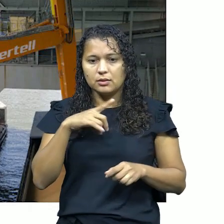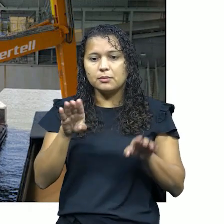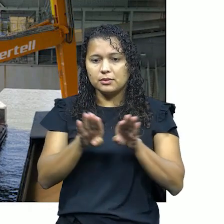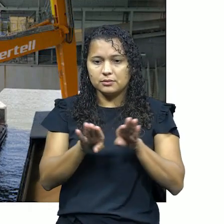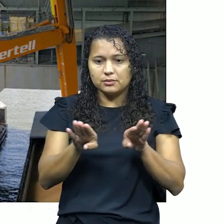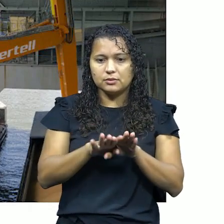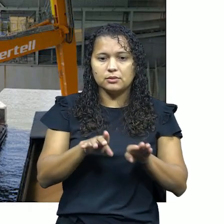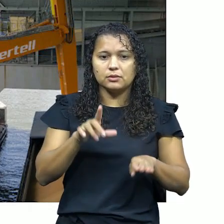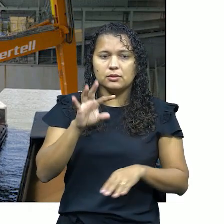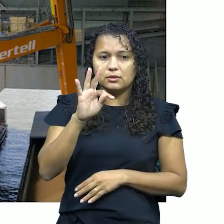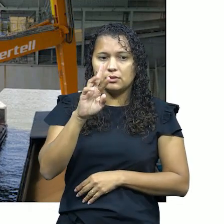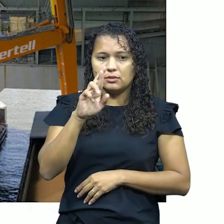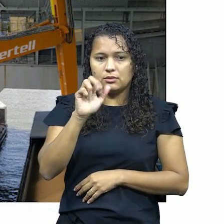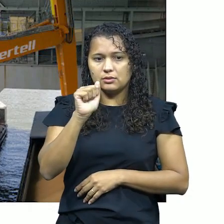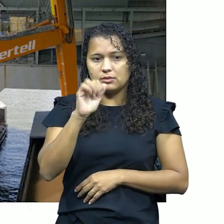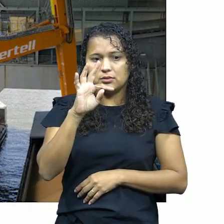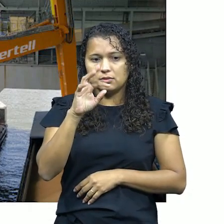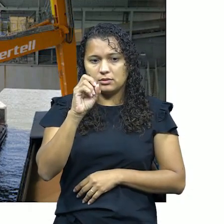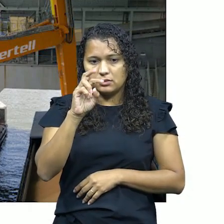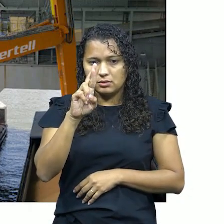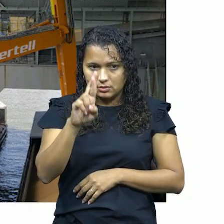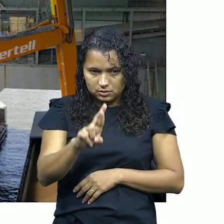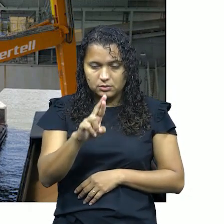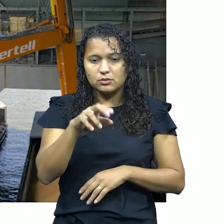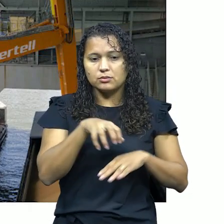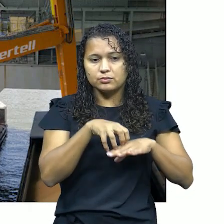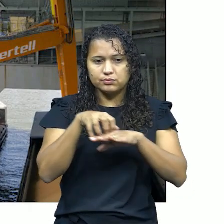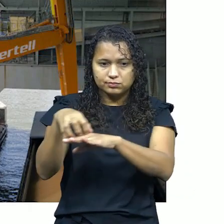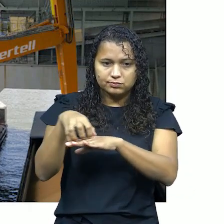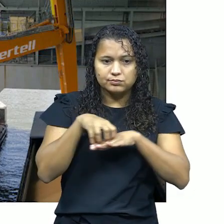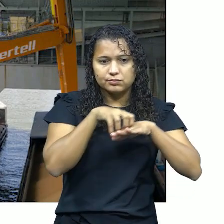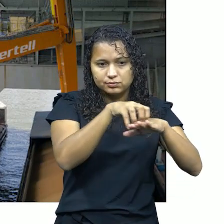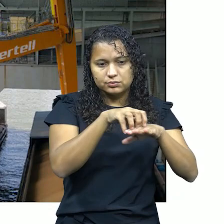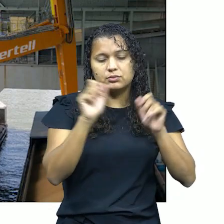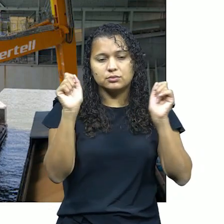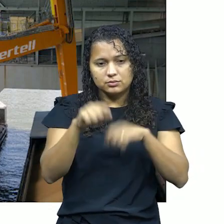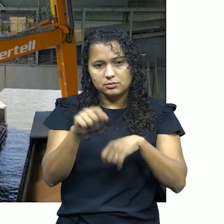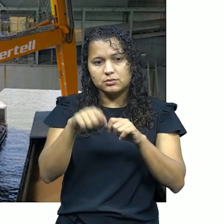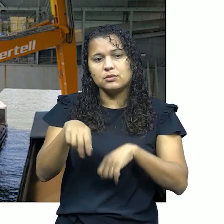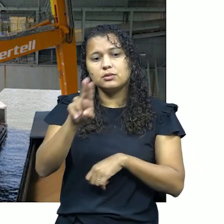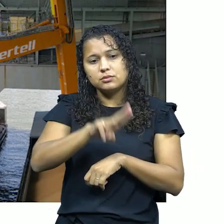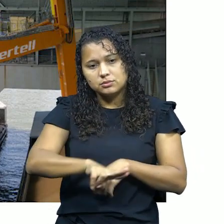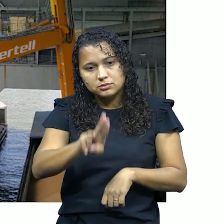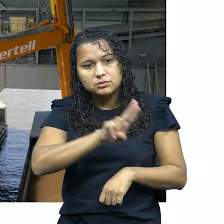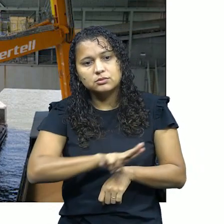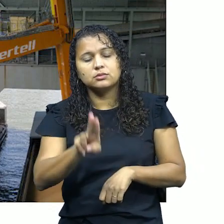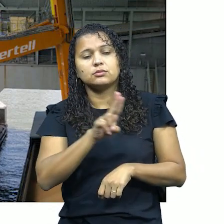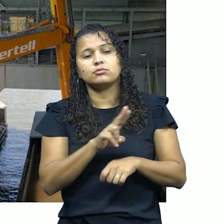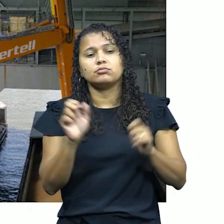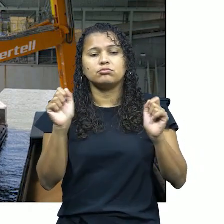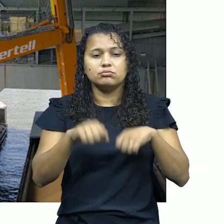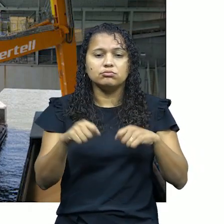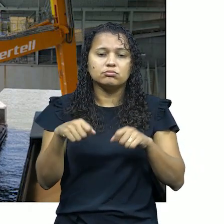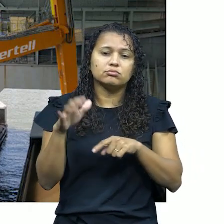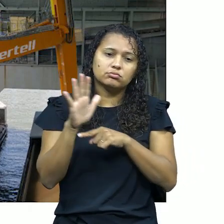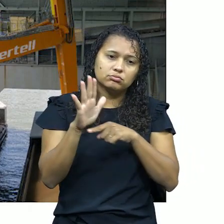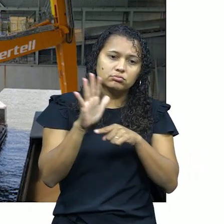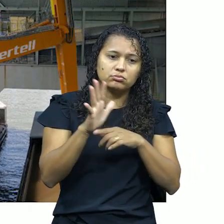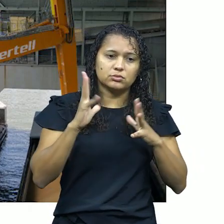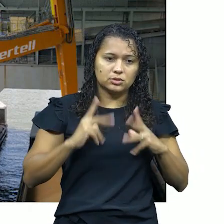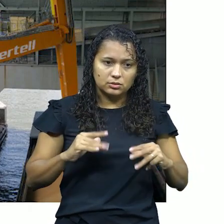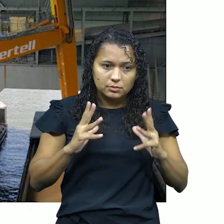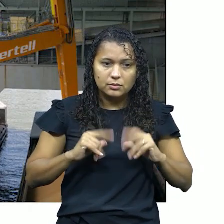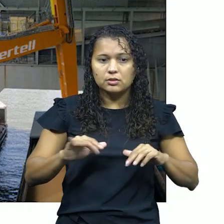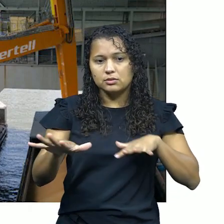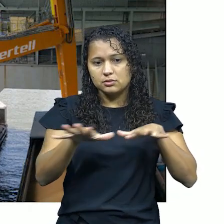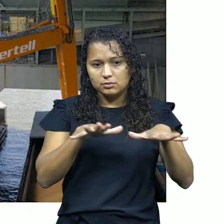também o trator para carregadeira, ele pode ser usado para auxiliar no carregamento de navios e